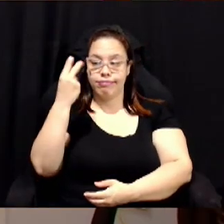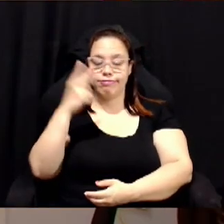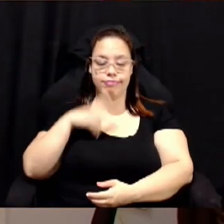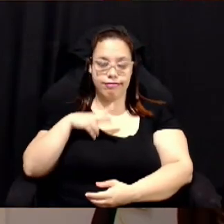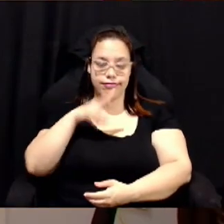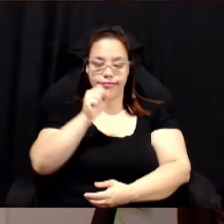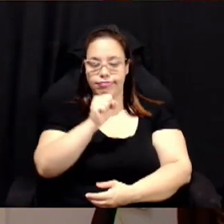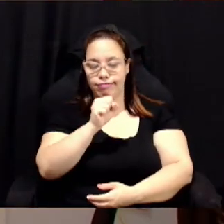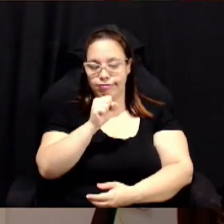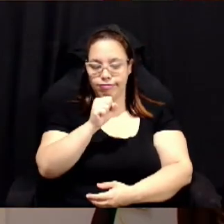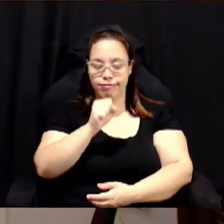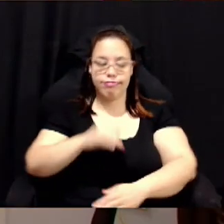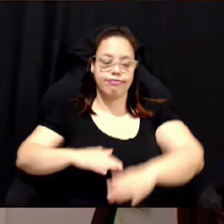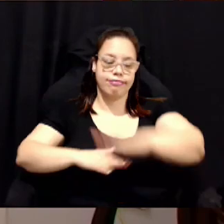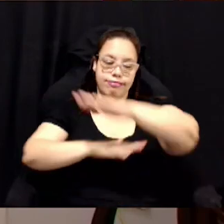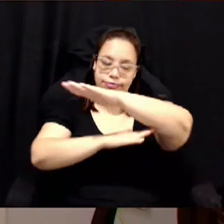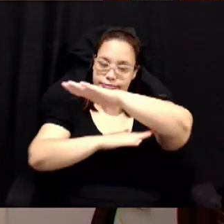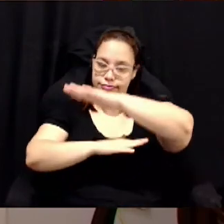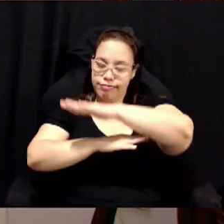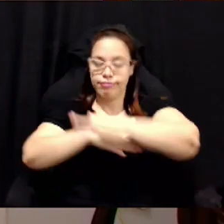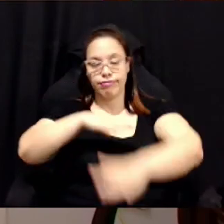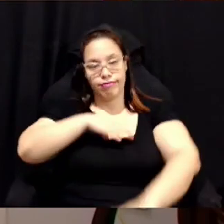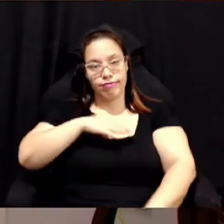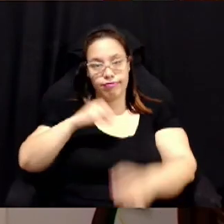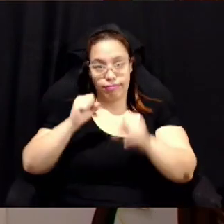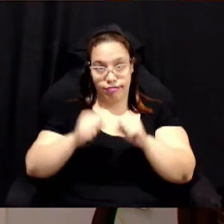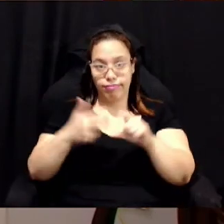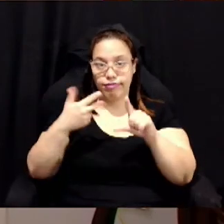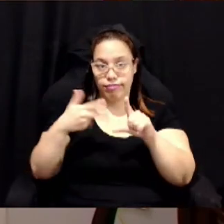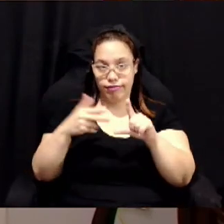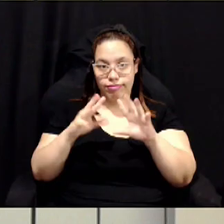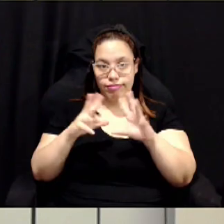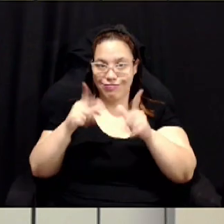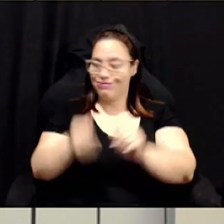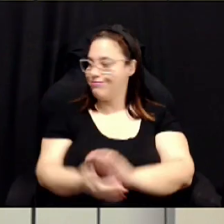câmaras municipais e do Poder Legislativo de uma forma geral.